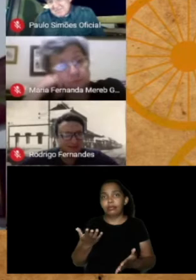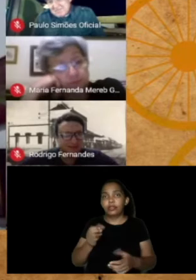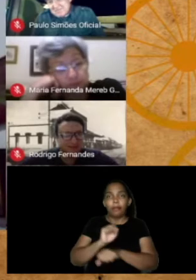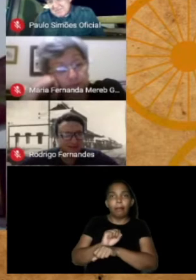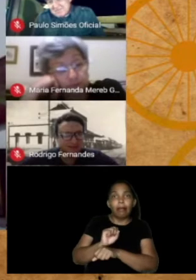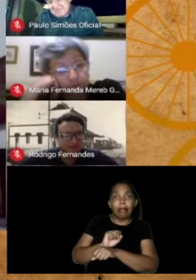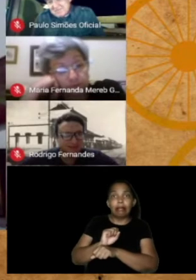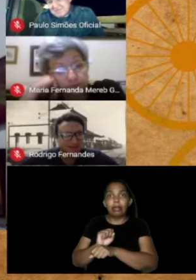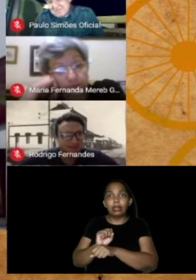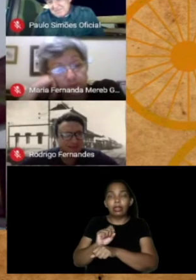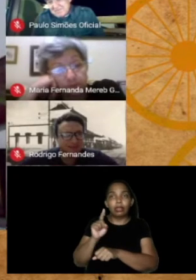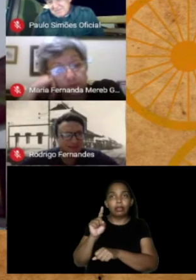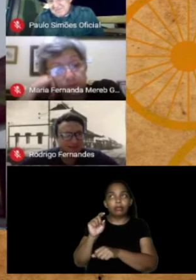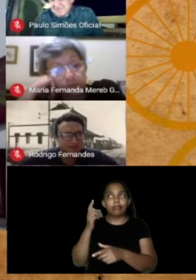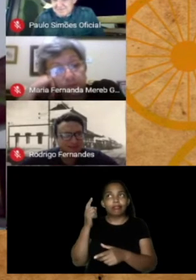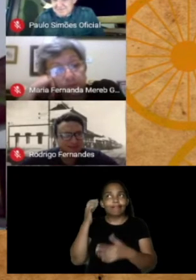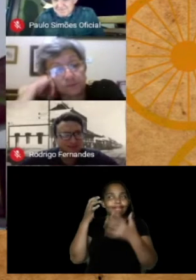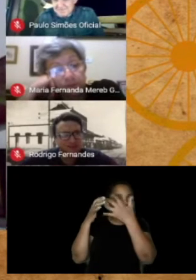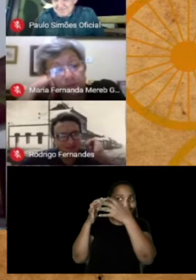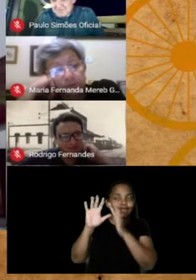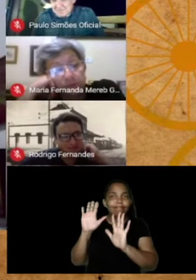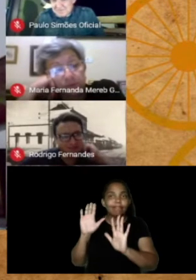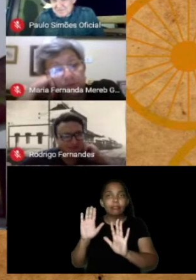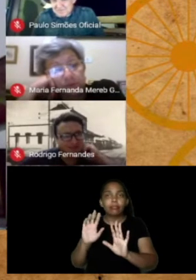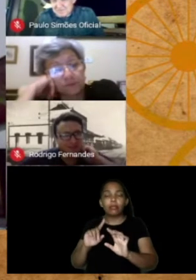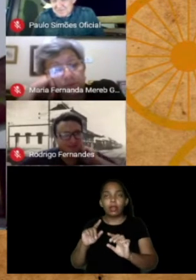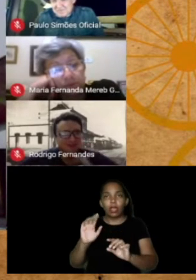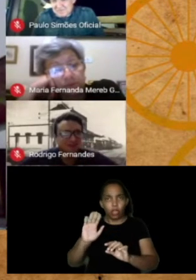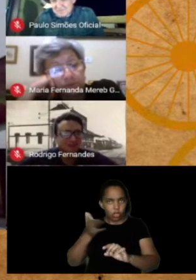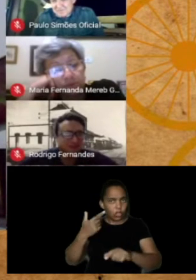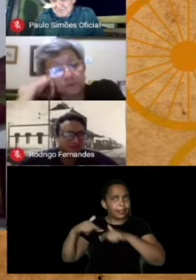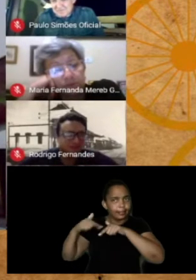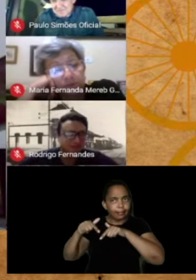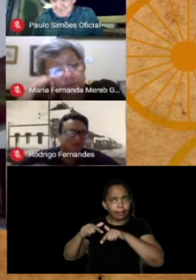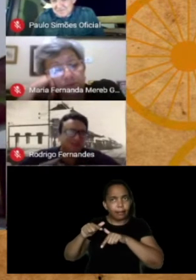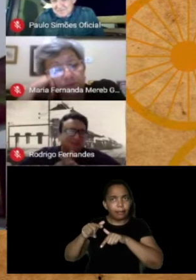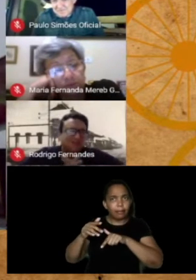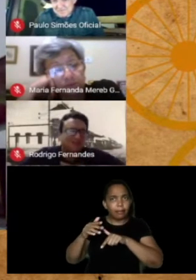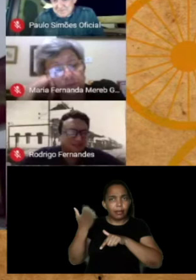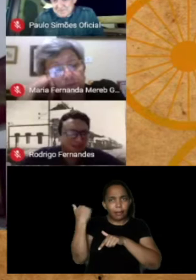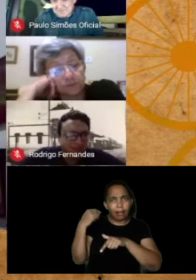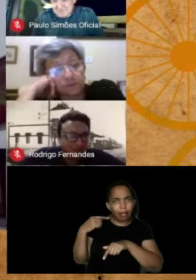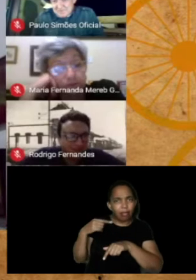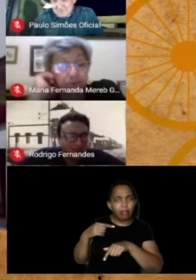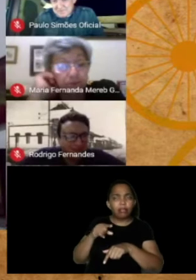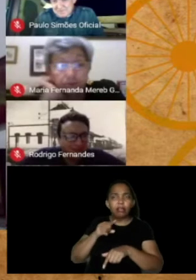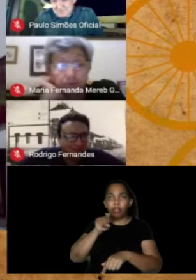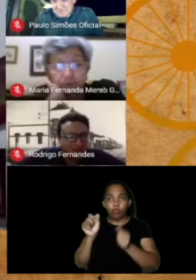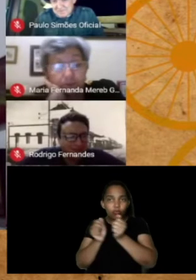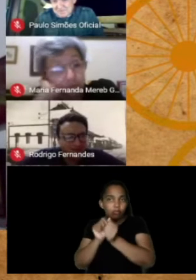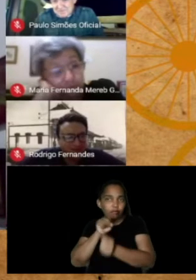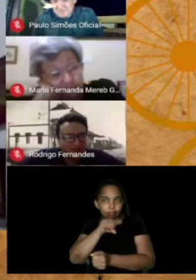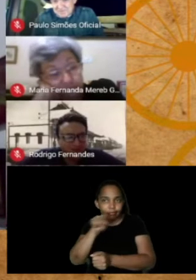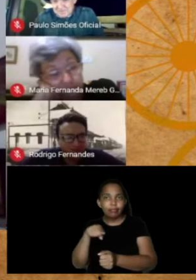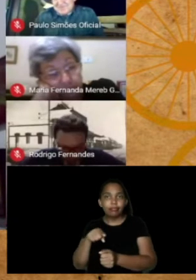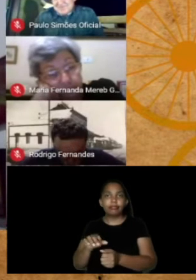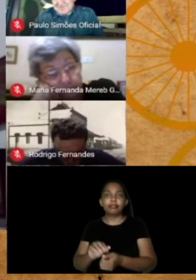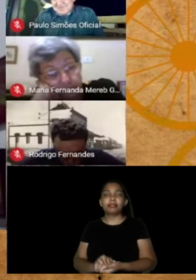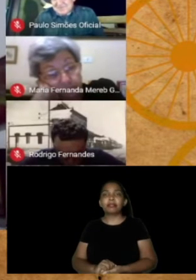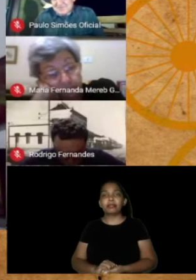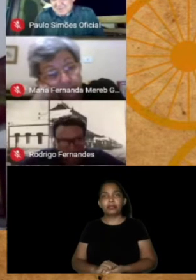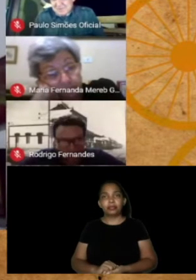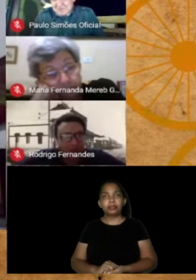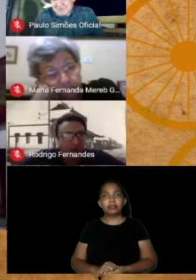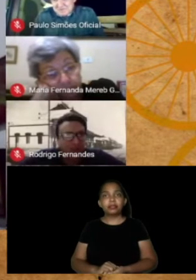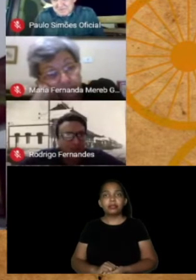acabava perdendo o raciocínio. Eu trabalhei aí com vocês na Secretaria de Cultura, né, no tempo do Lúcio Coelho, do